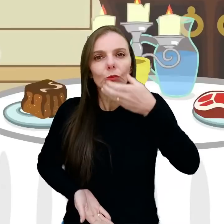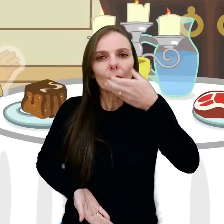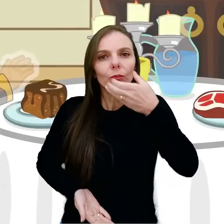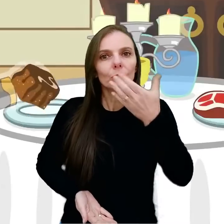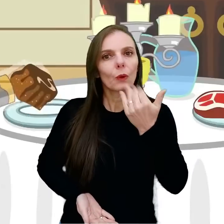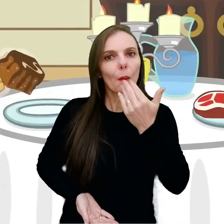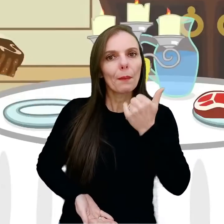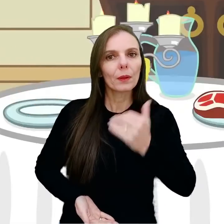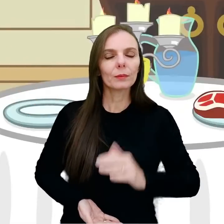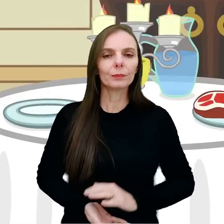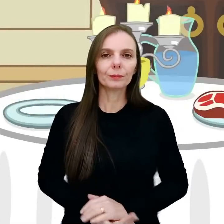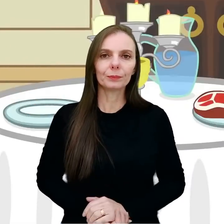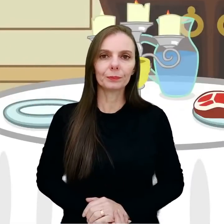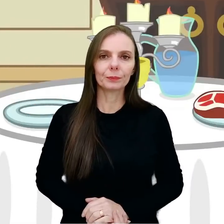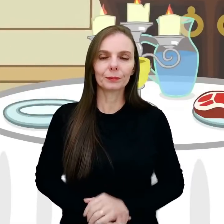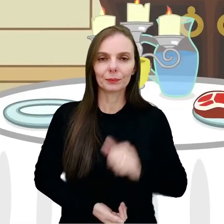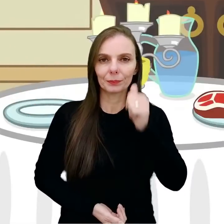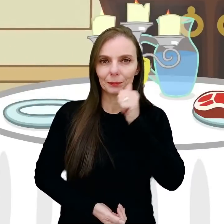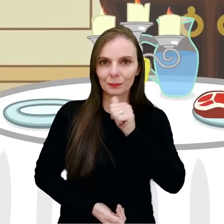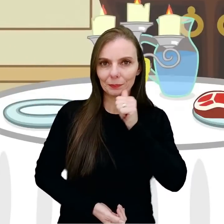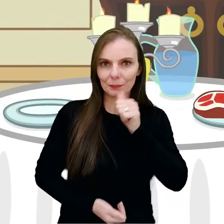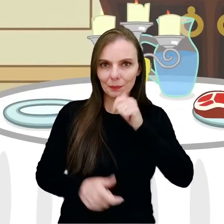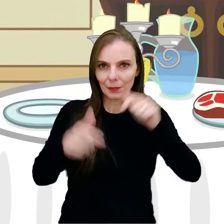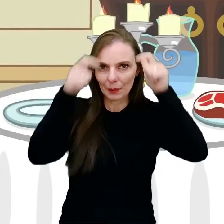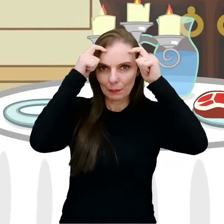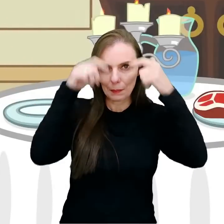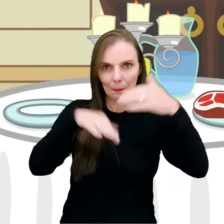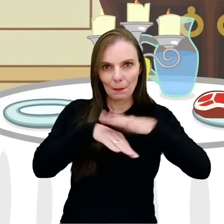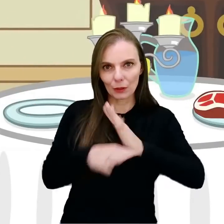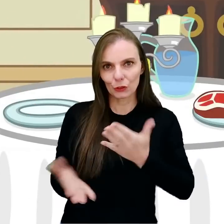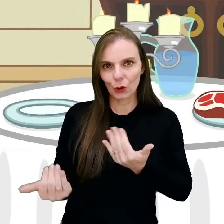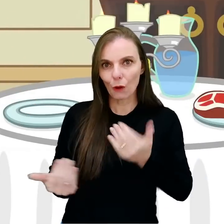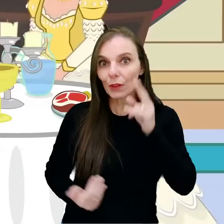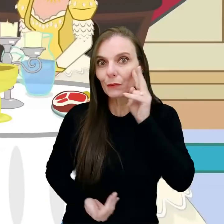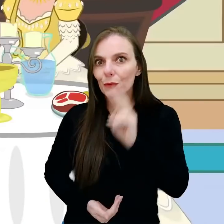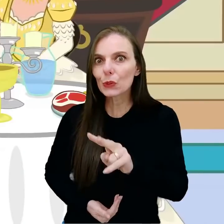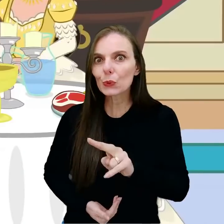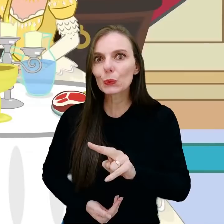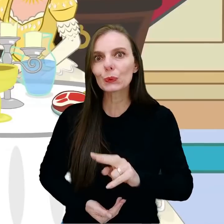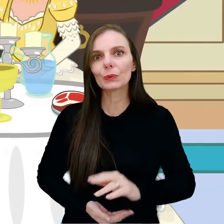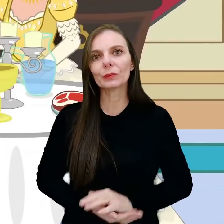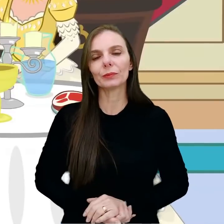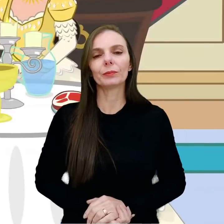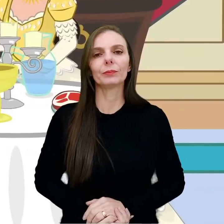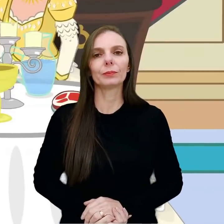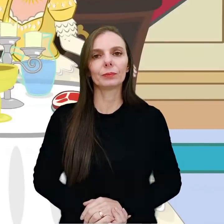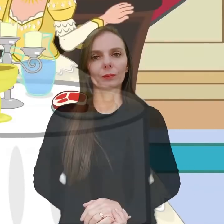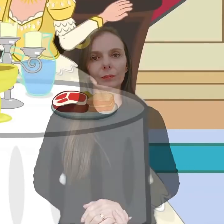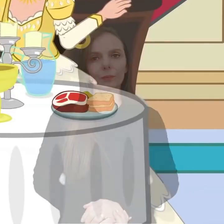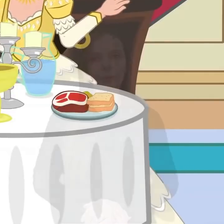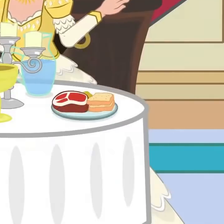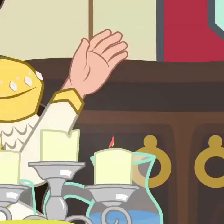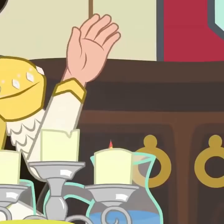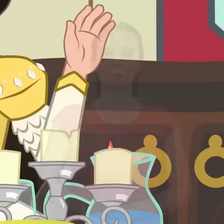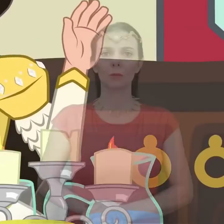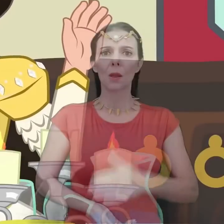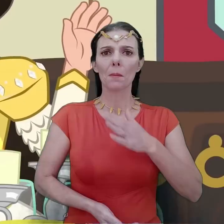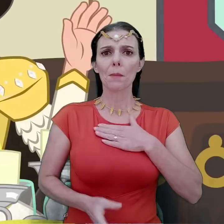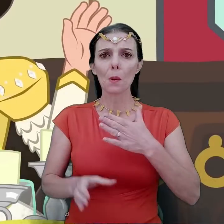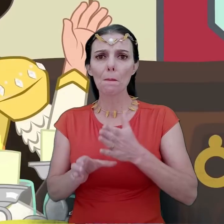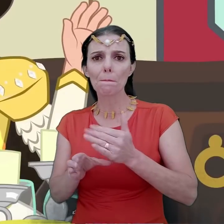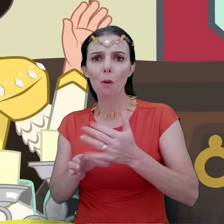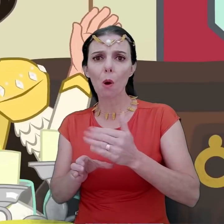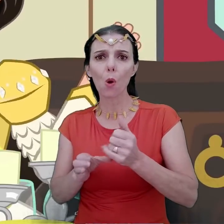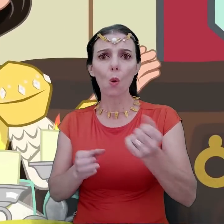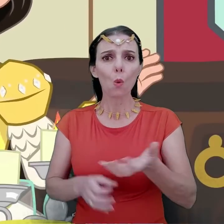decidiu pegar um pedaço de bolo na mesa e começou a comer. E a princesa mais nova viu. Meu